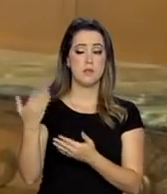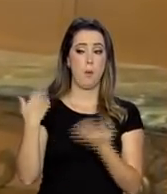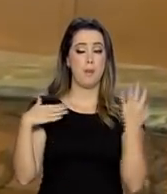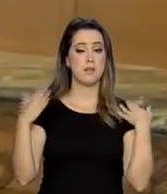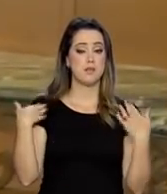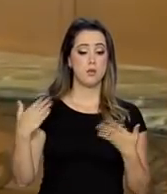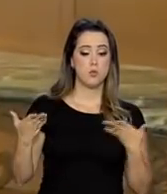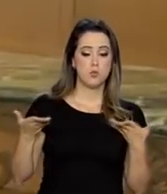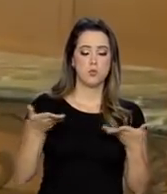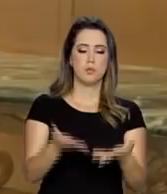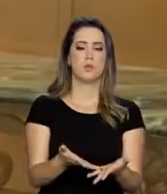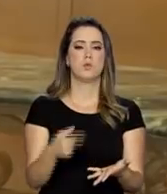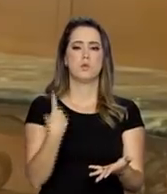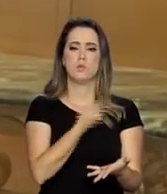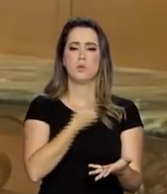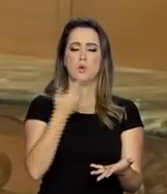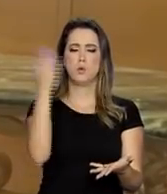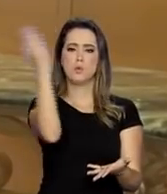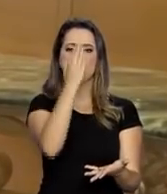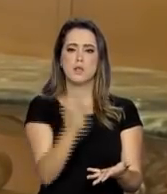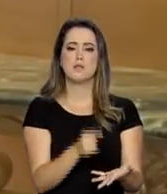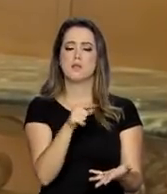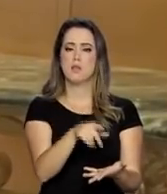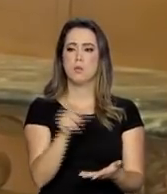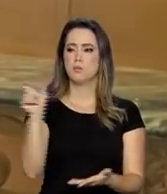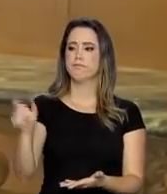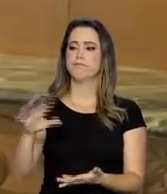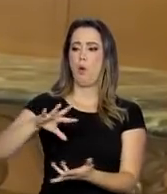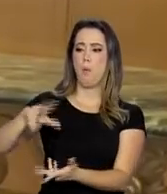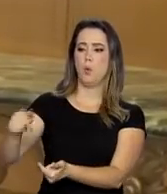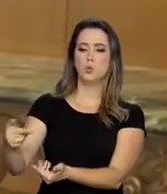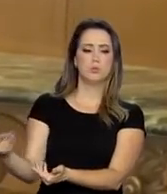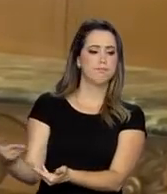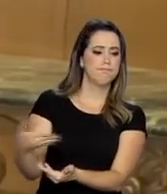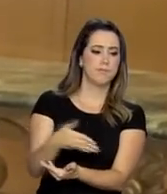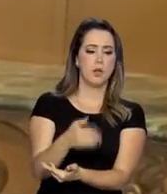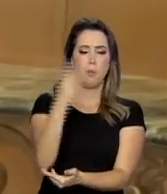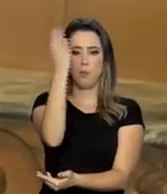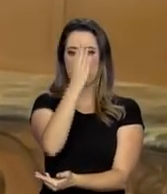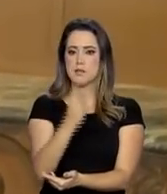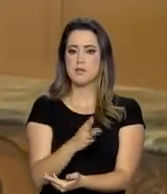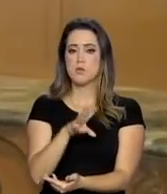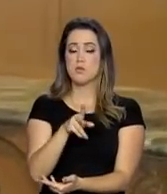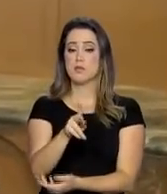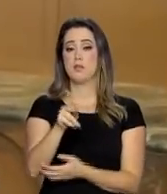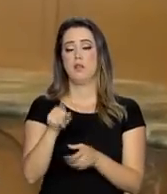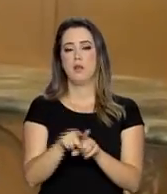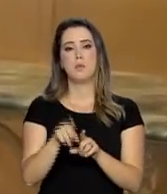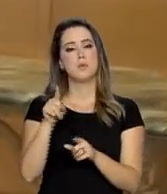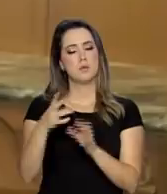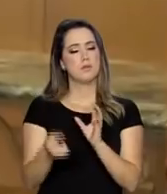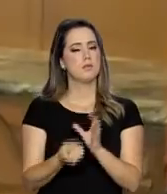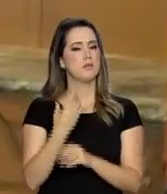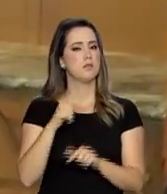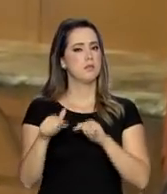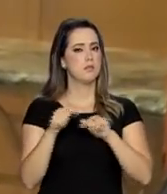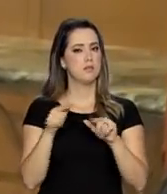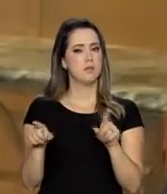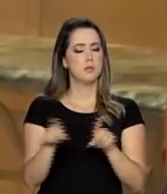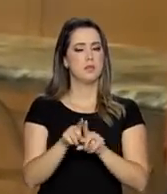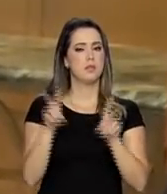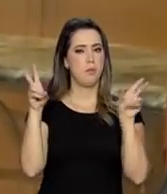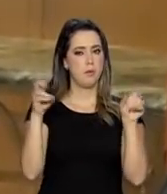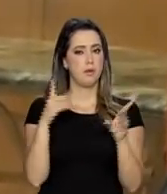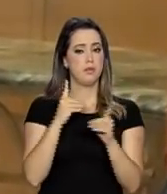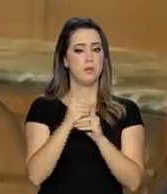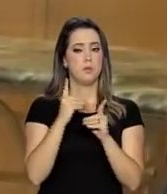mundo inteiro para o nosso país. Porque isso não só vai aumentar a receita do turismo, vai gerar empregos, que é tema desse encontro, do